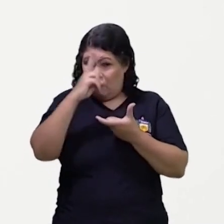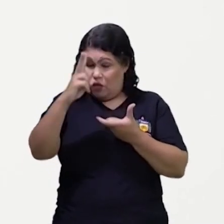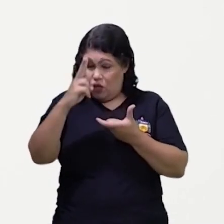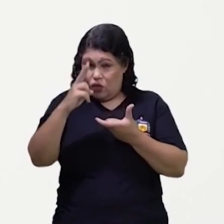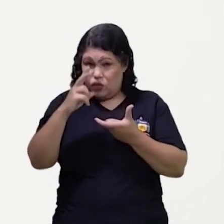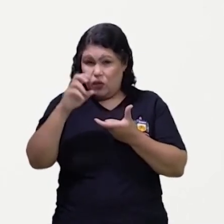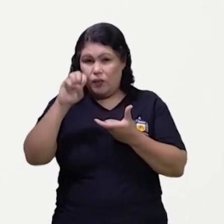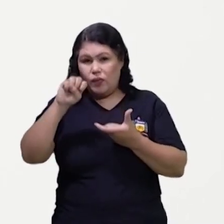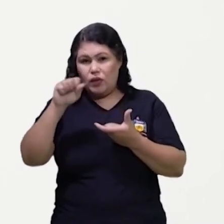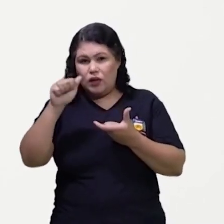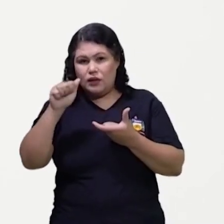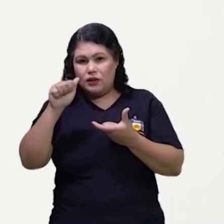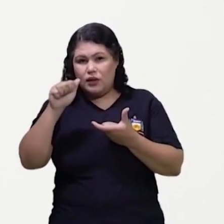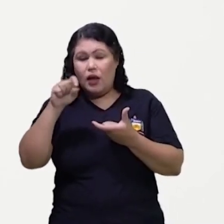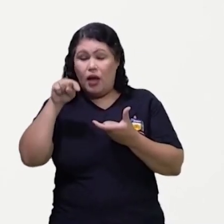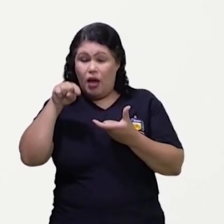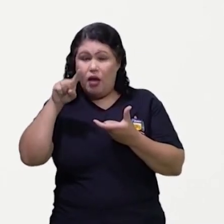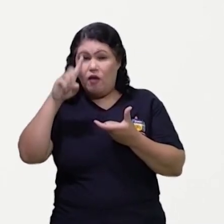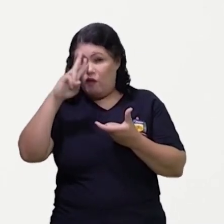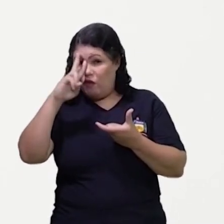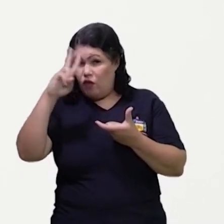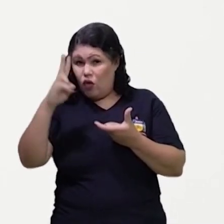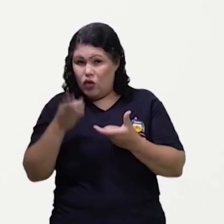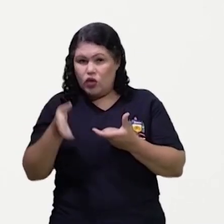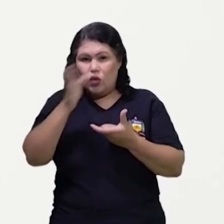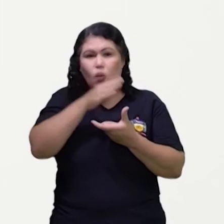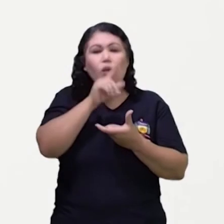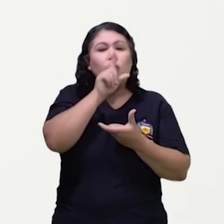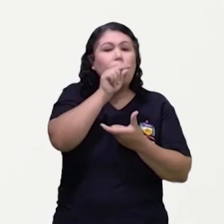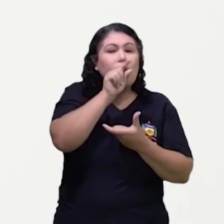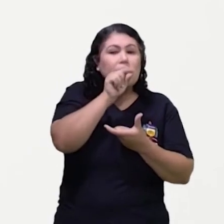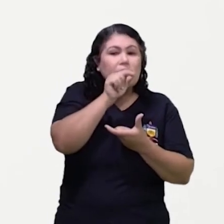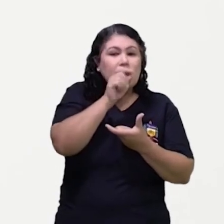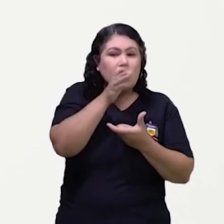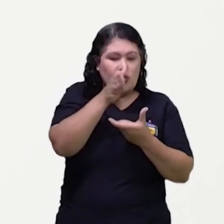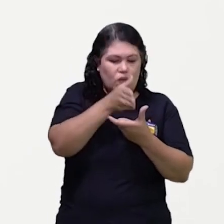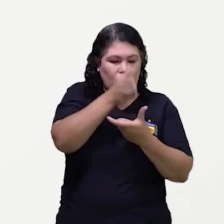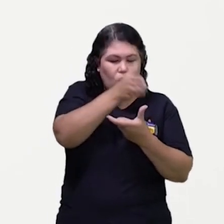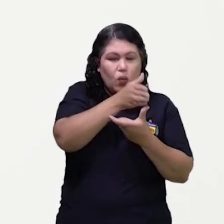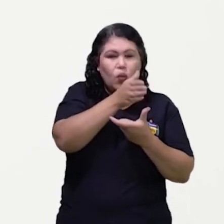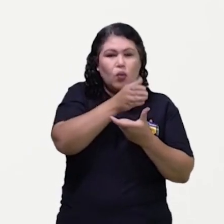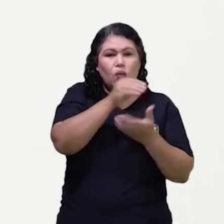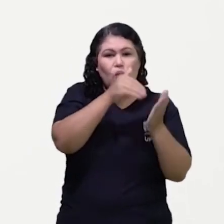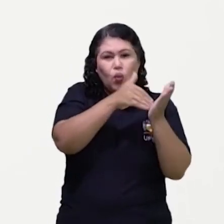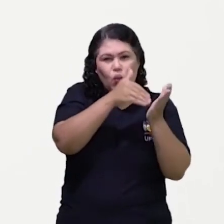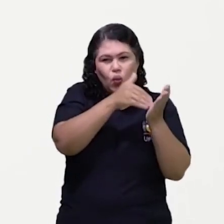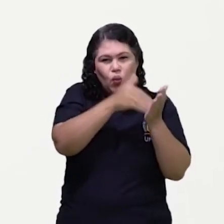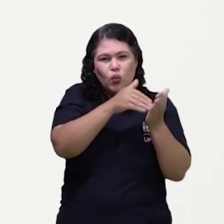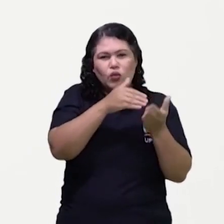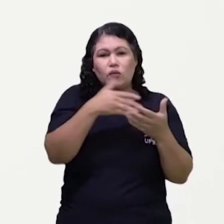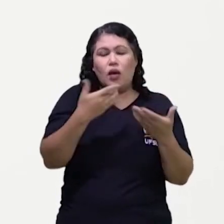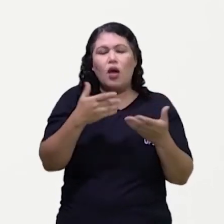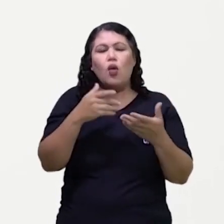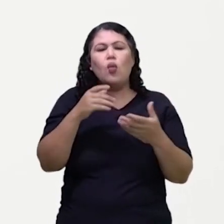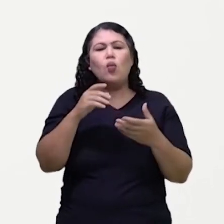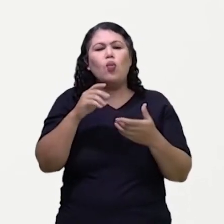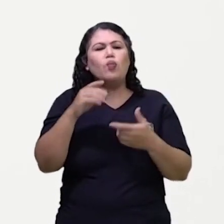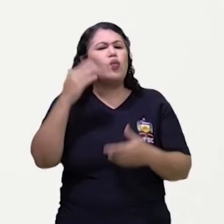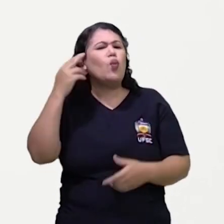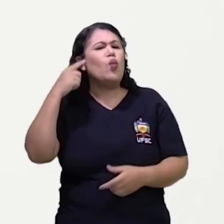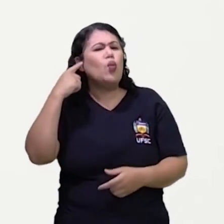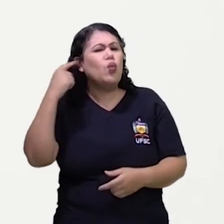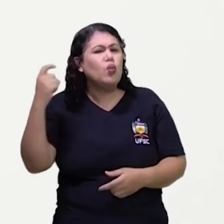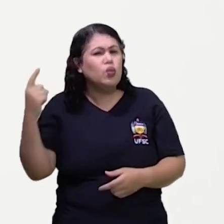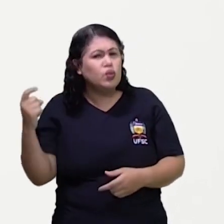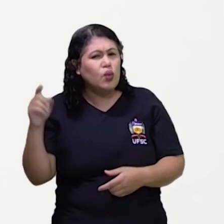primeira sílaba. Onde vem a sílaba tônica na palavra sabiá? Na última. O som dela é fechado ou